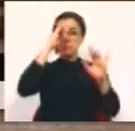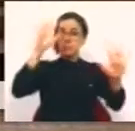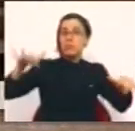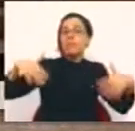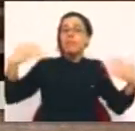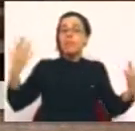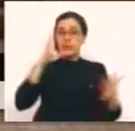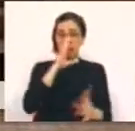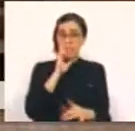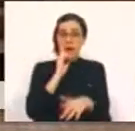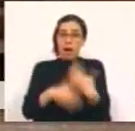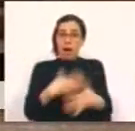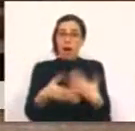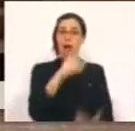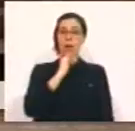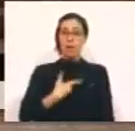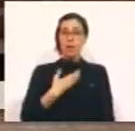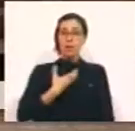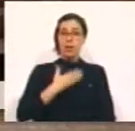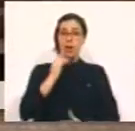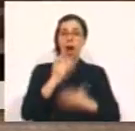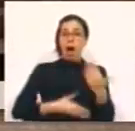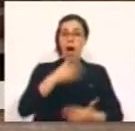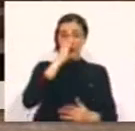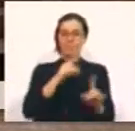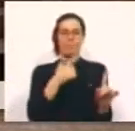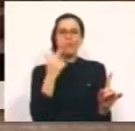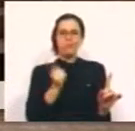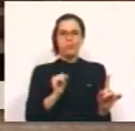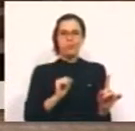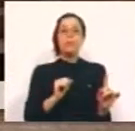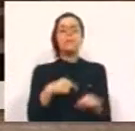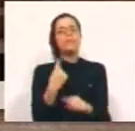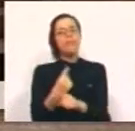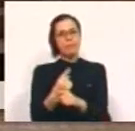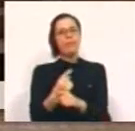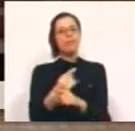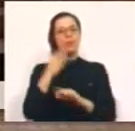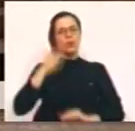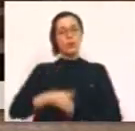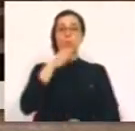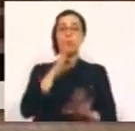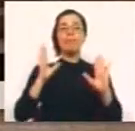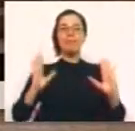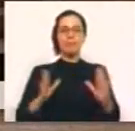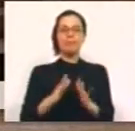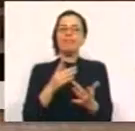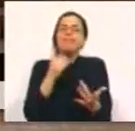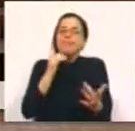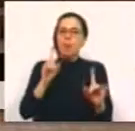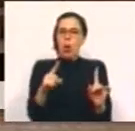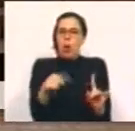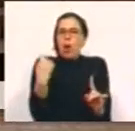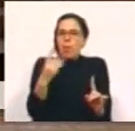impensável se PSD e CDS continuassem no governo, mas que seria também, e é justo afirmá-lo, pouco